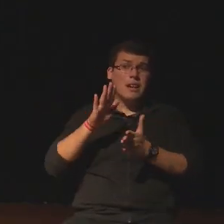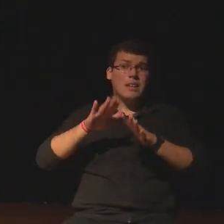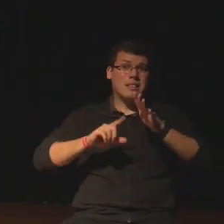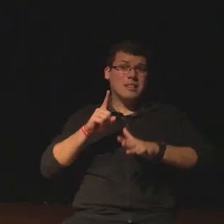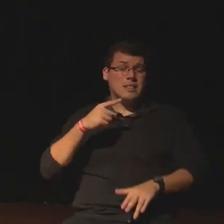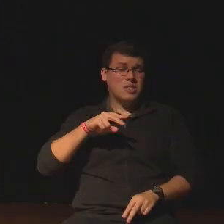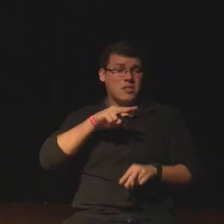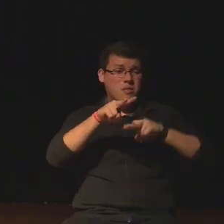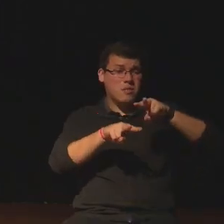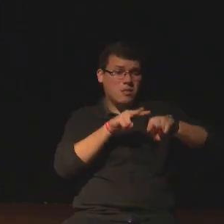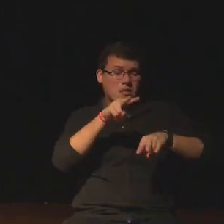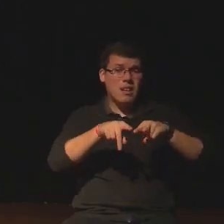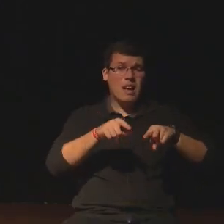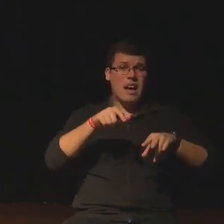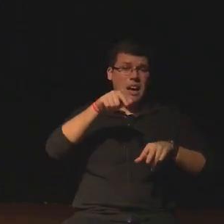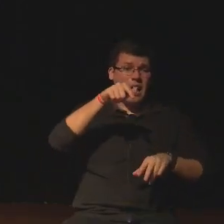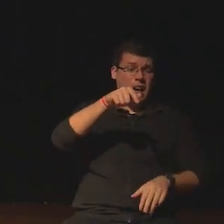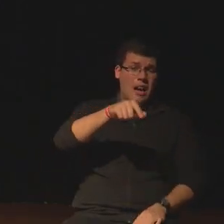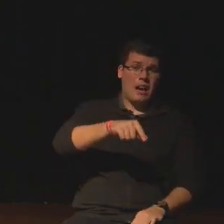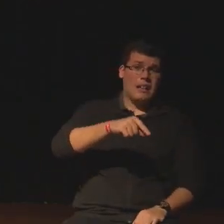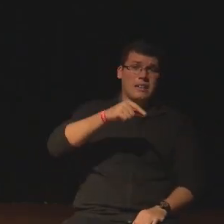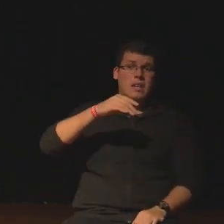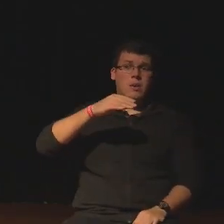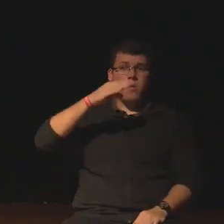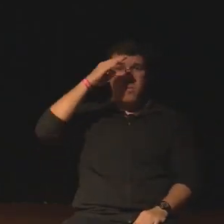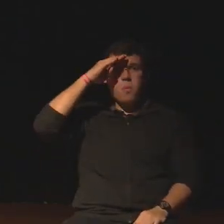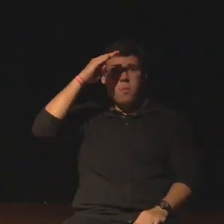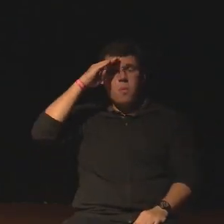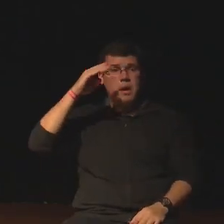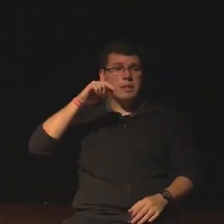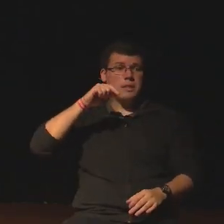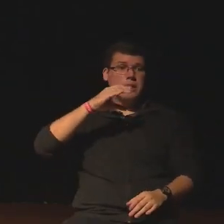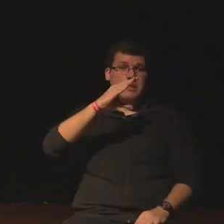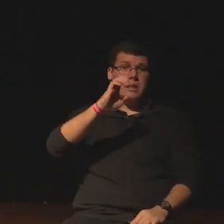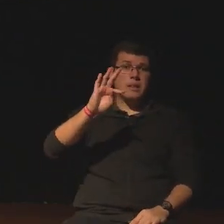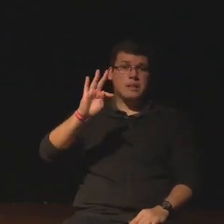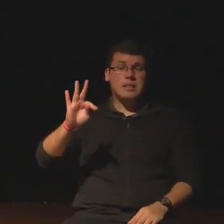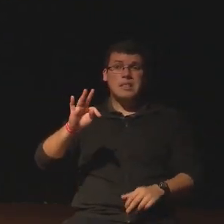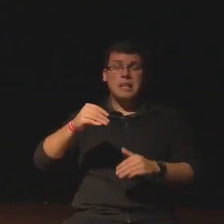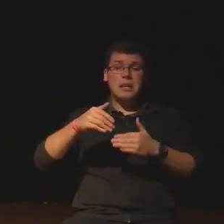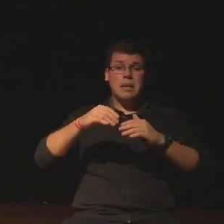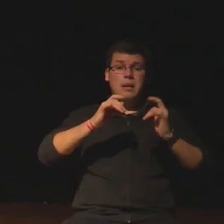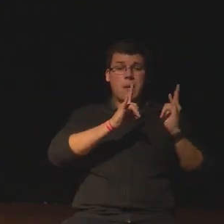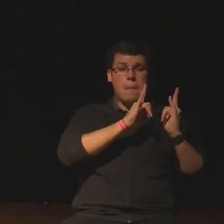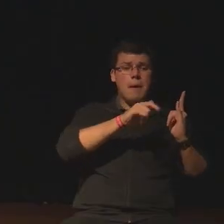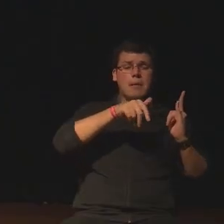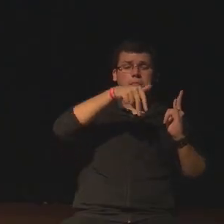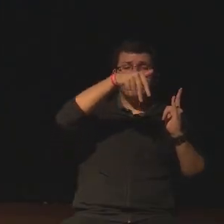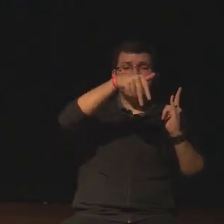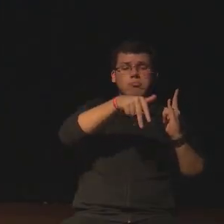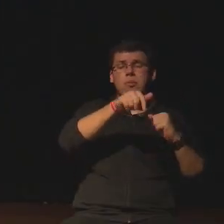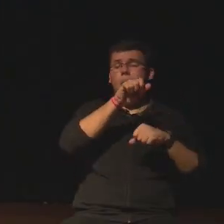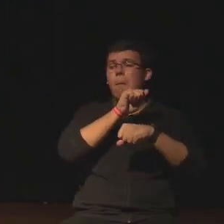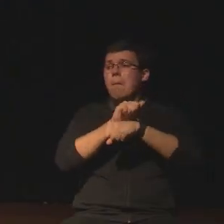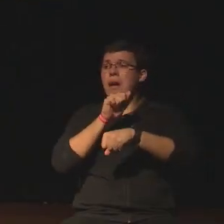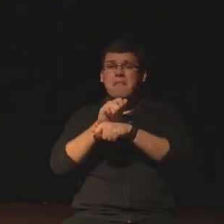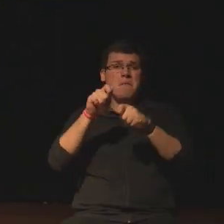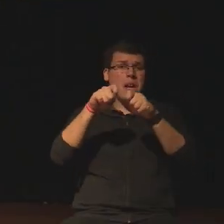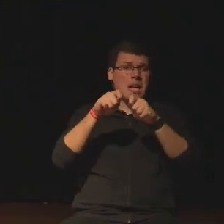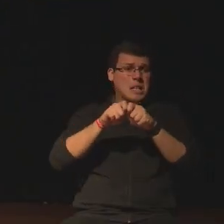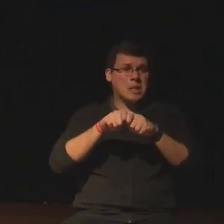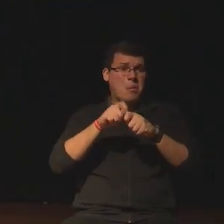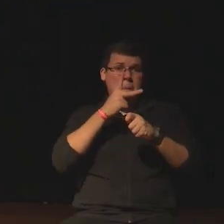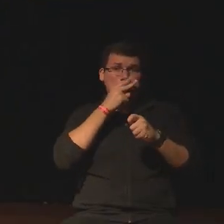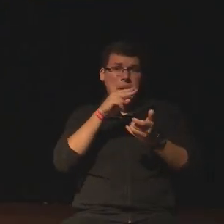em frente do MASP não tem o que acontecer, a não ser as pessoas que param. Né? E ali você fala, gente, você tem que